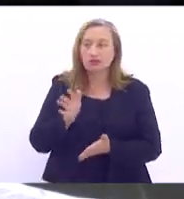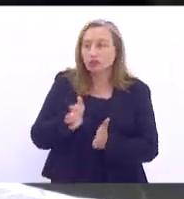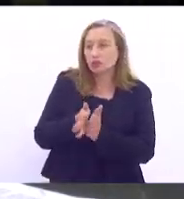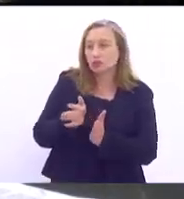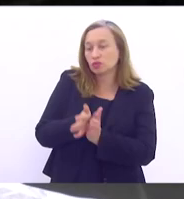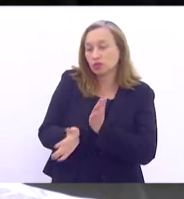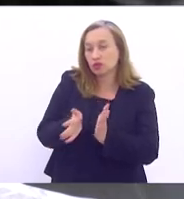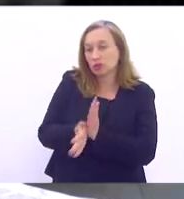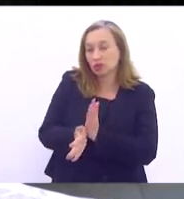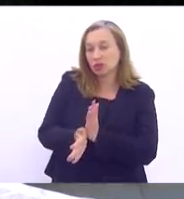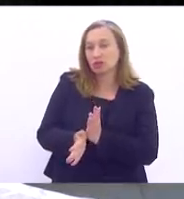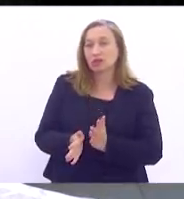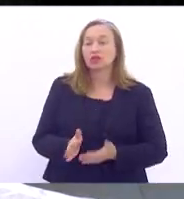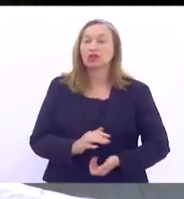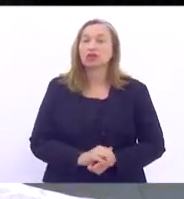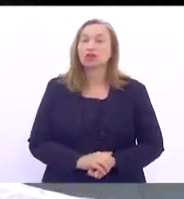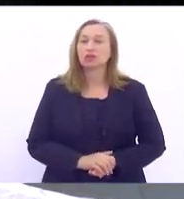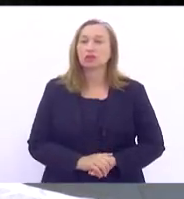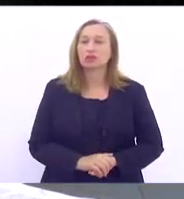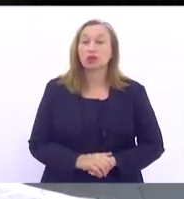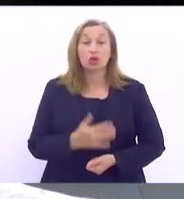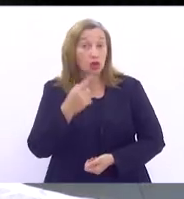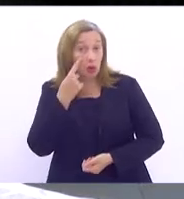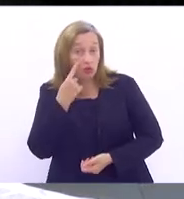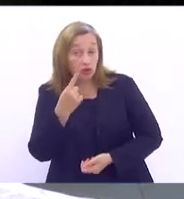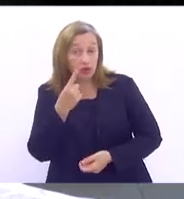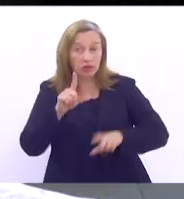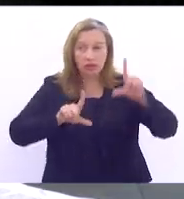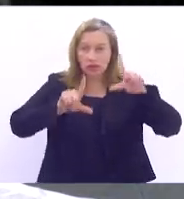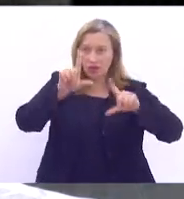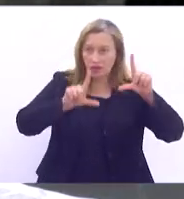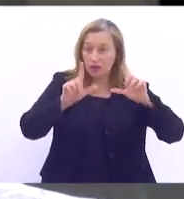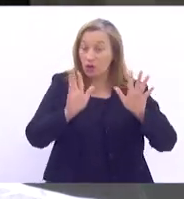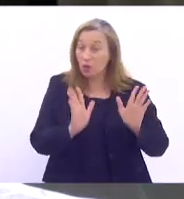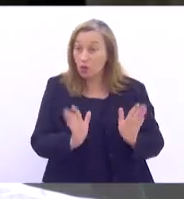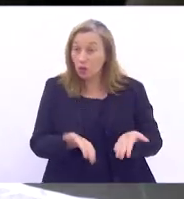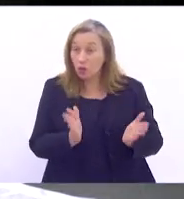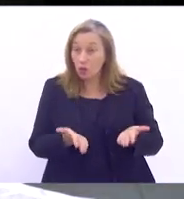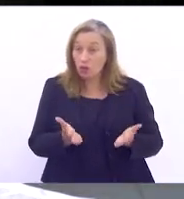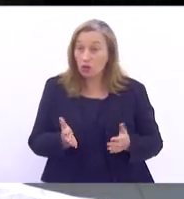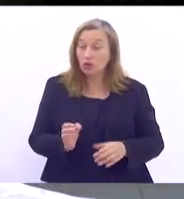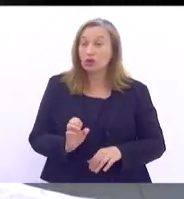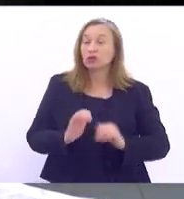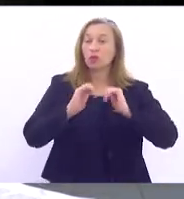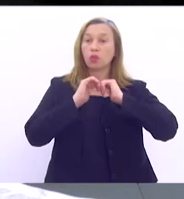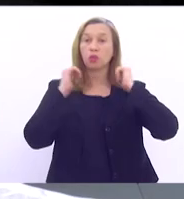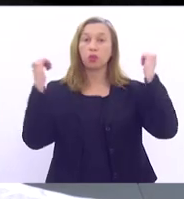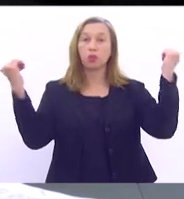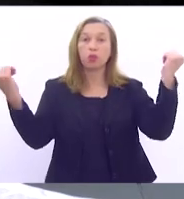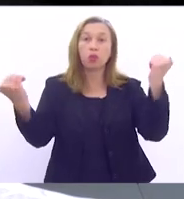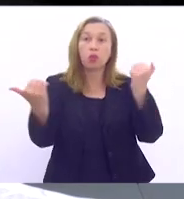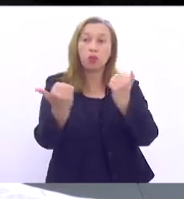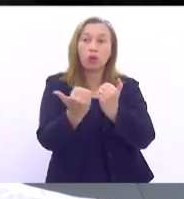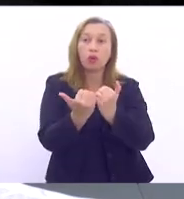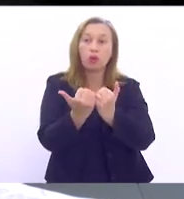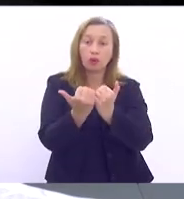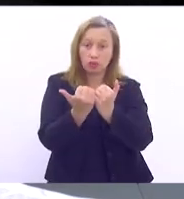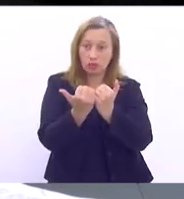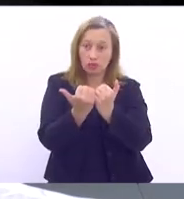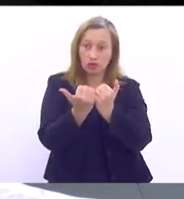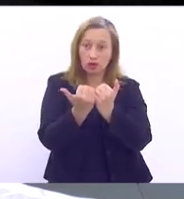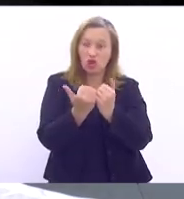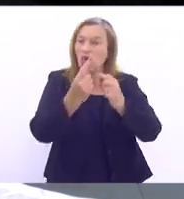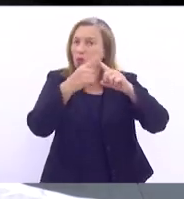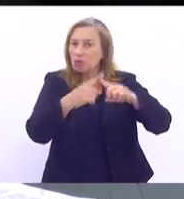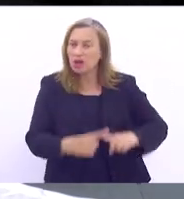cenas deprimentes que eu assisti na televisão ontem, no nosso estádio Maracanã, com um